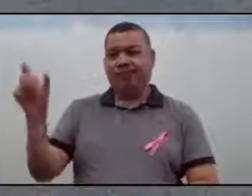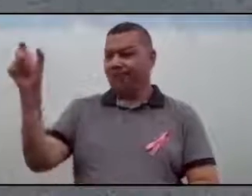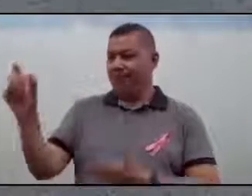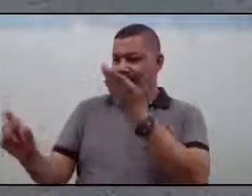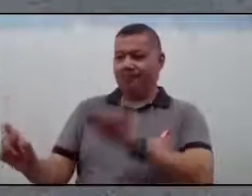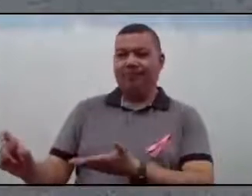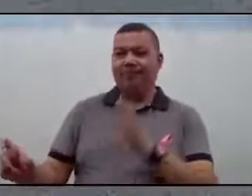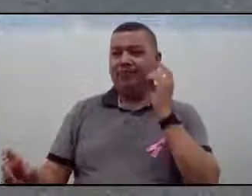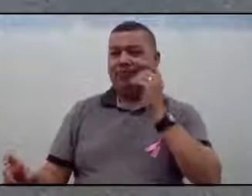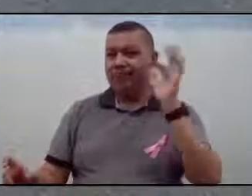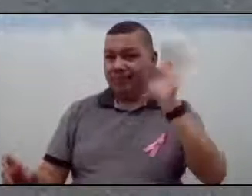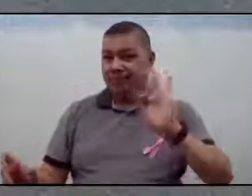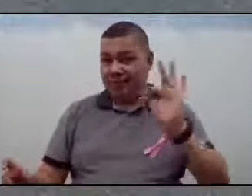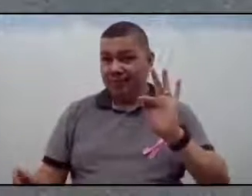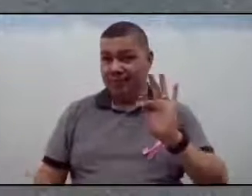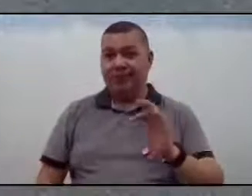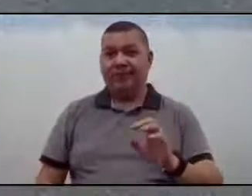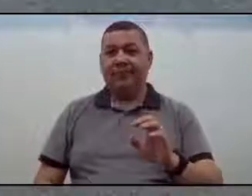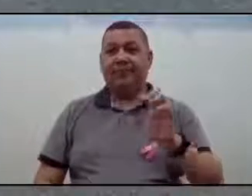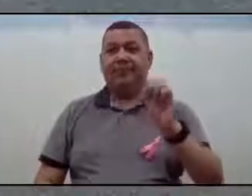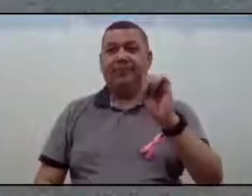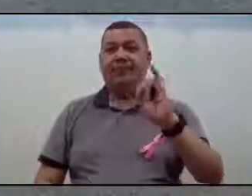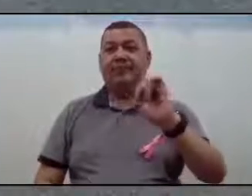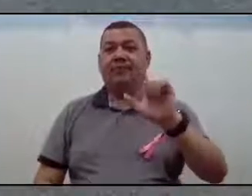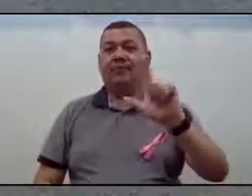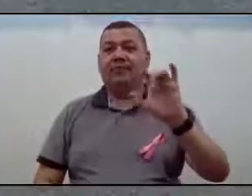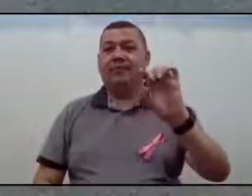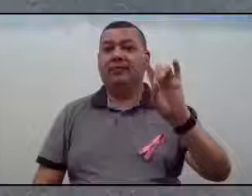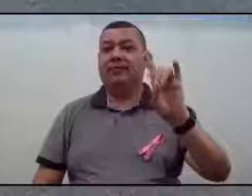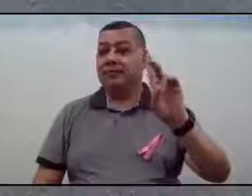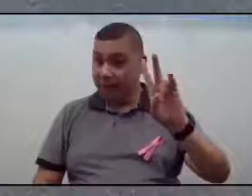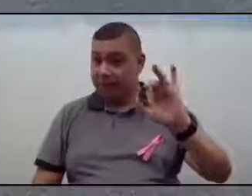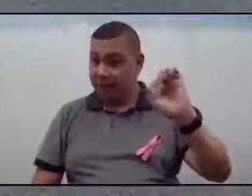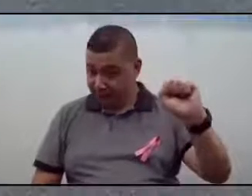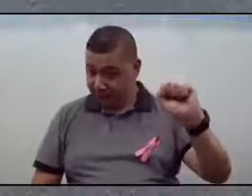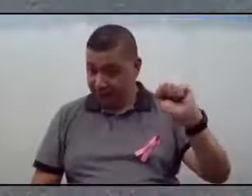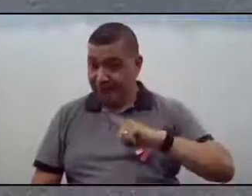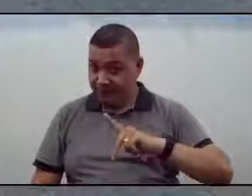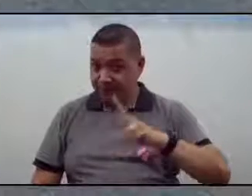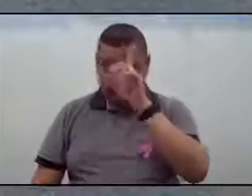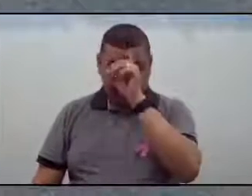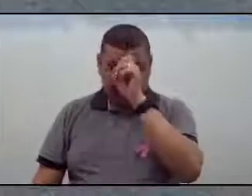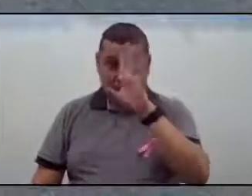Hospital do Amor, em Jiparaná, um hospital